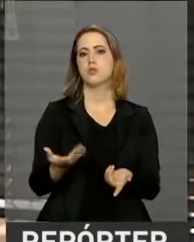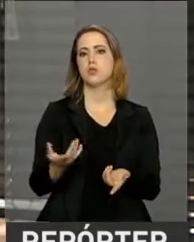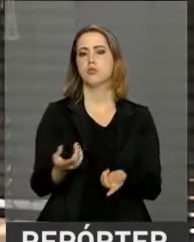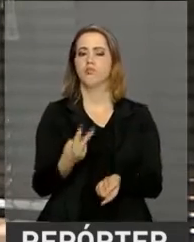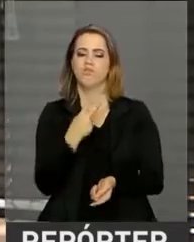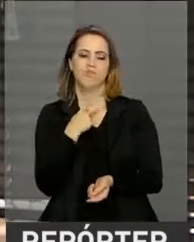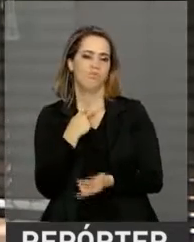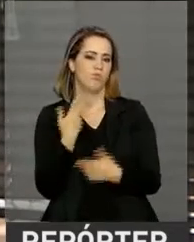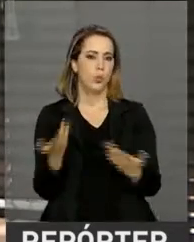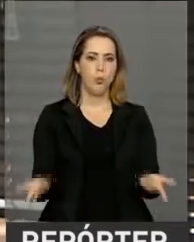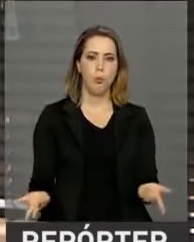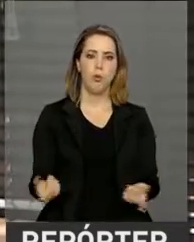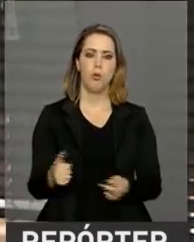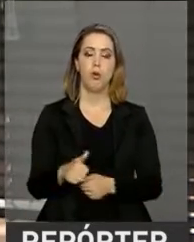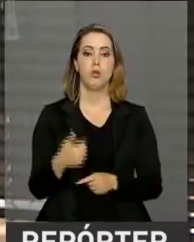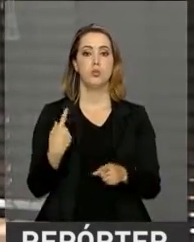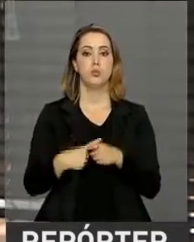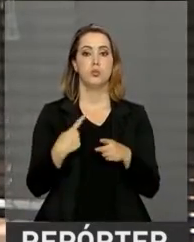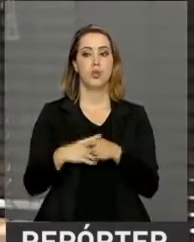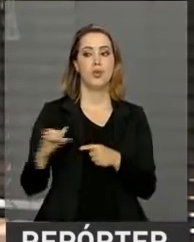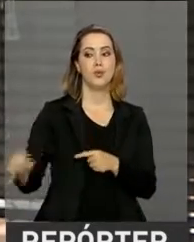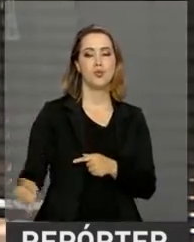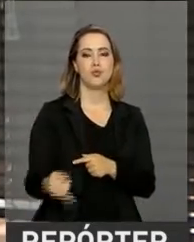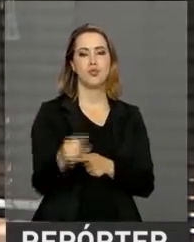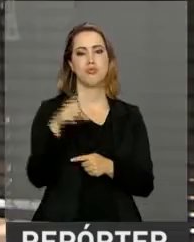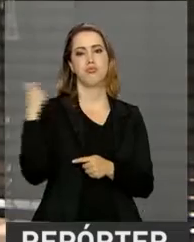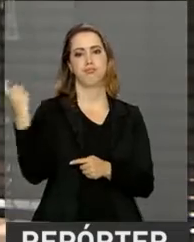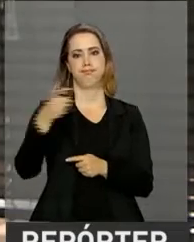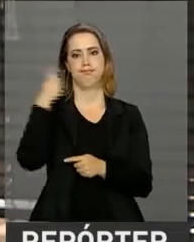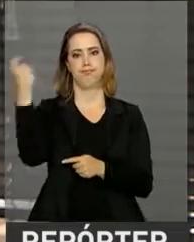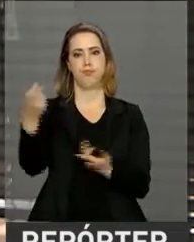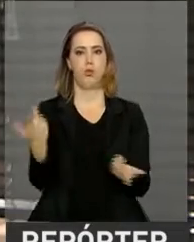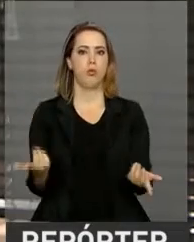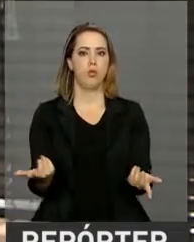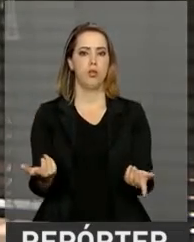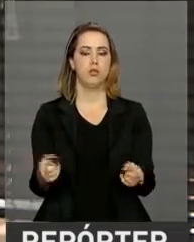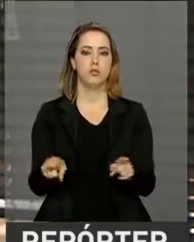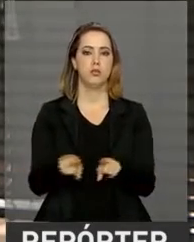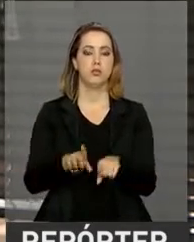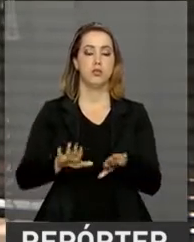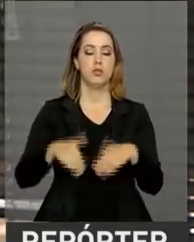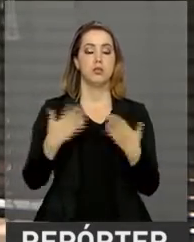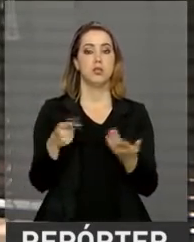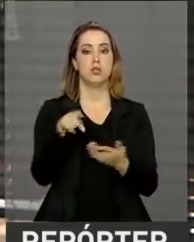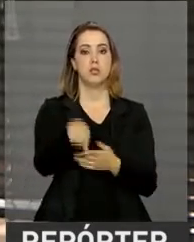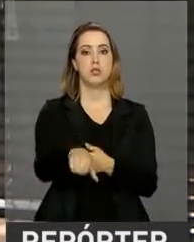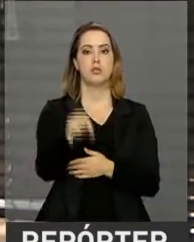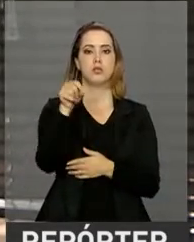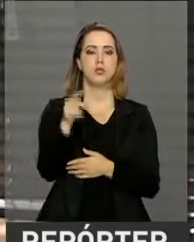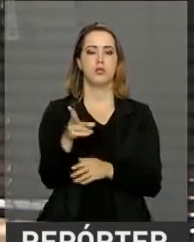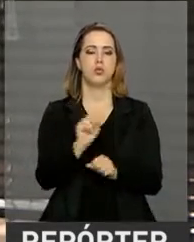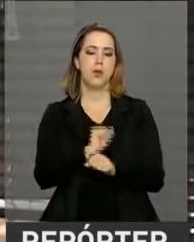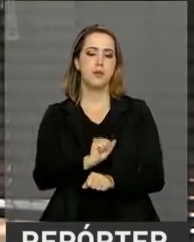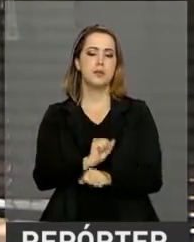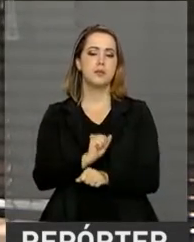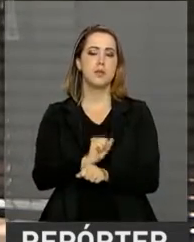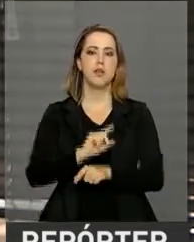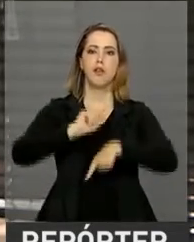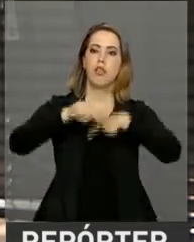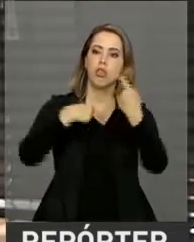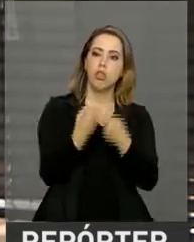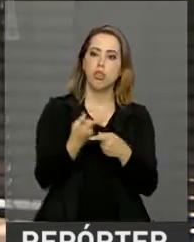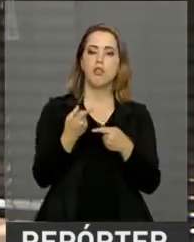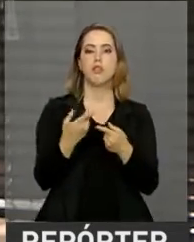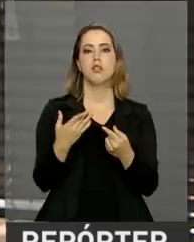porque o custo 15 a está maior do que o que ele espera receber 10 reais então toma decisão isso não é o momento agora é de fazer esse